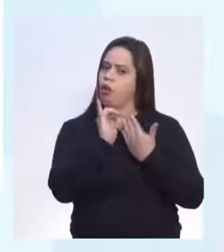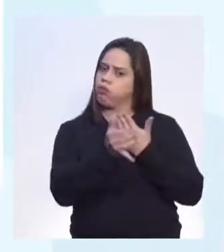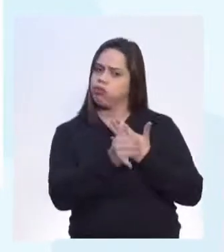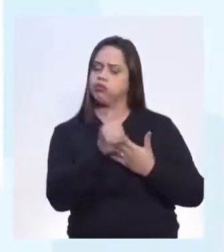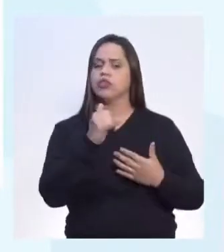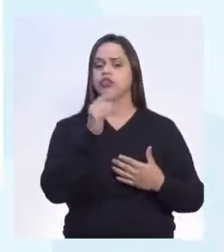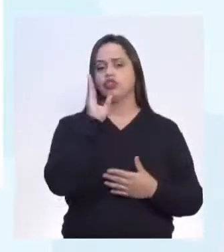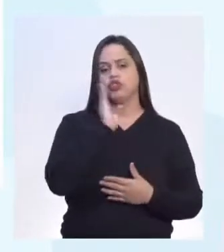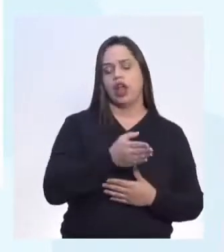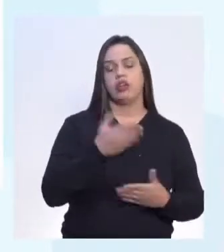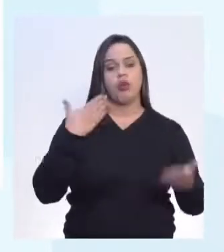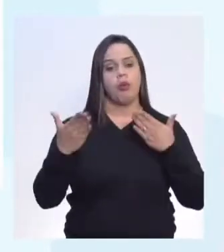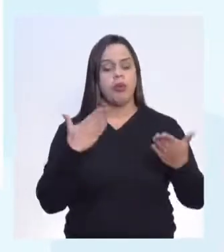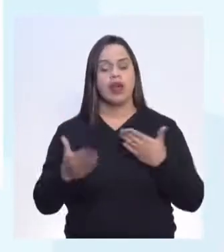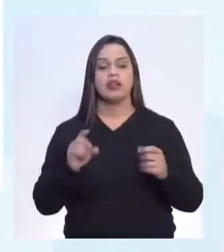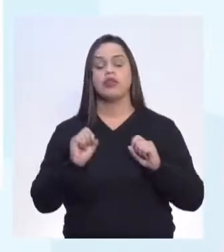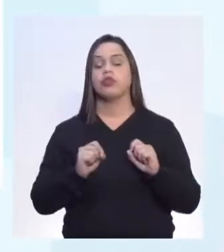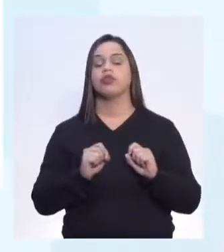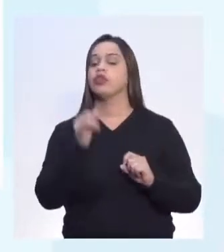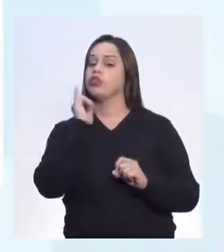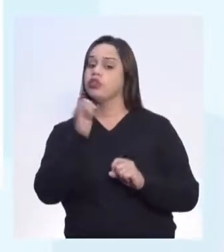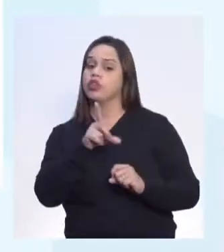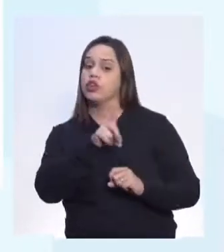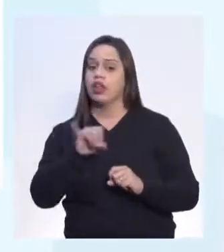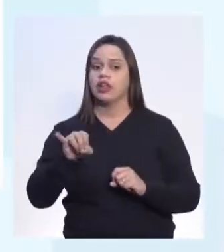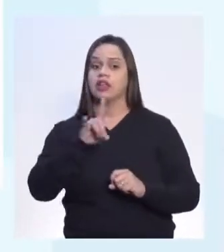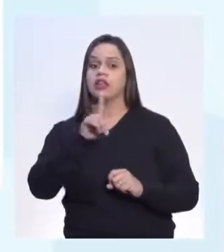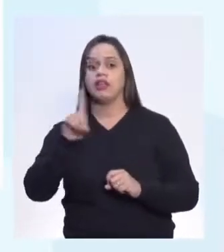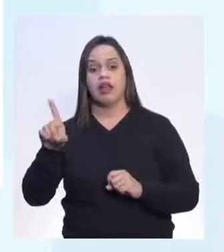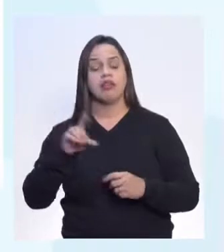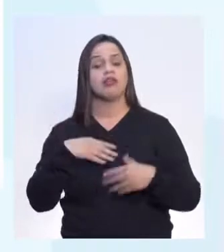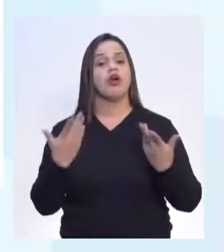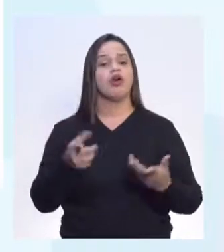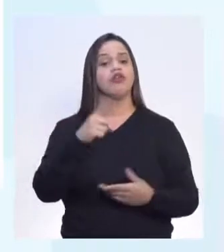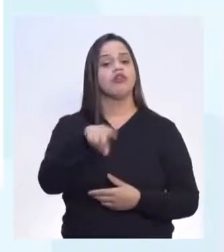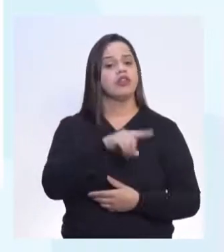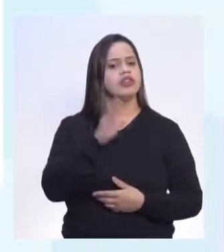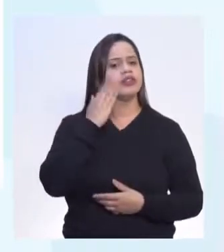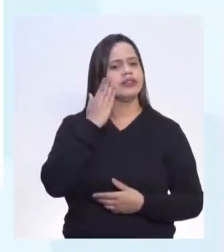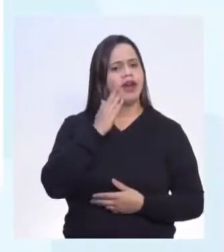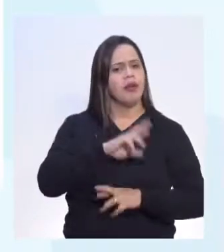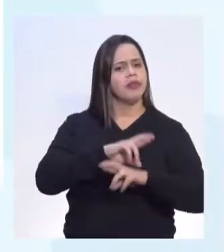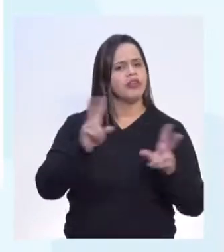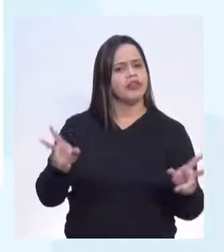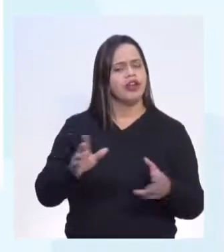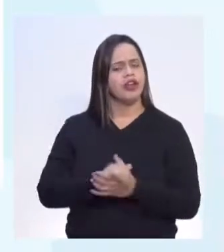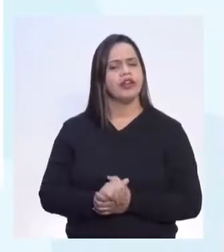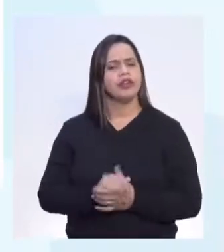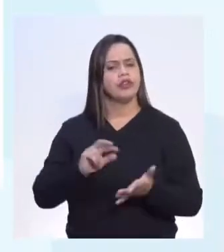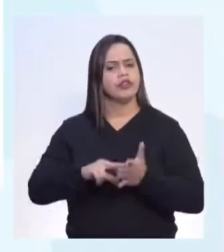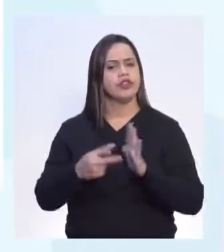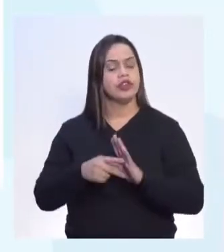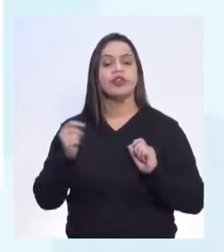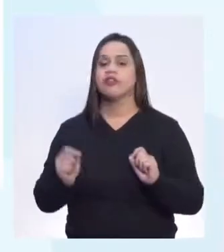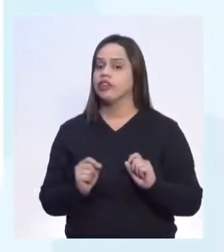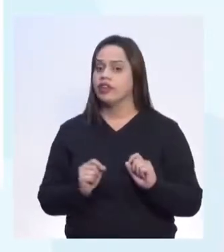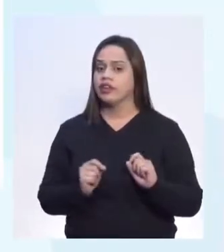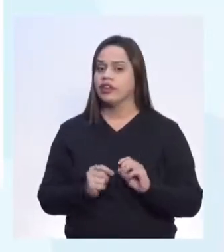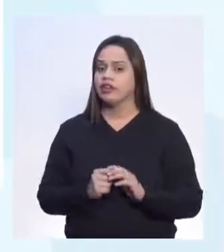em comparação com discurso direto e indireto. E aí, aluno, você sabe a diferença?